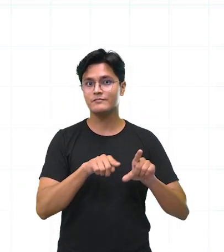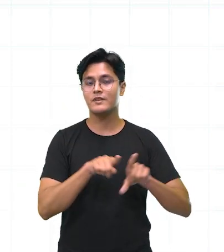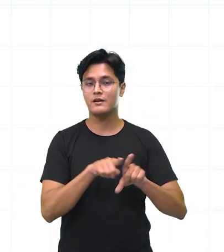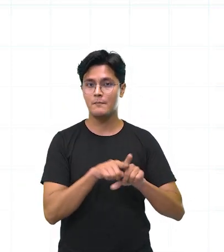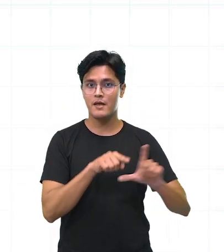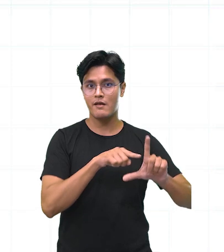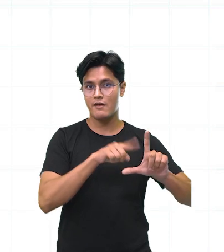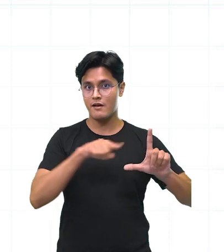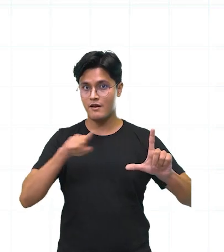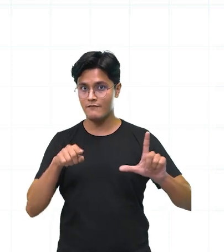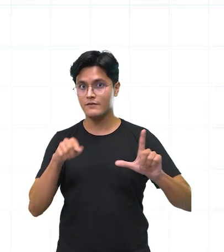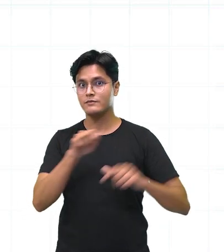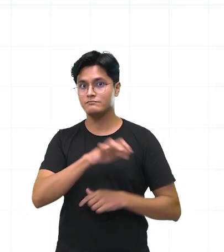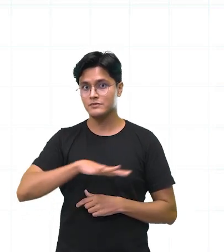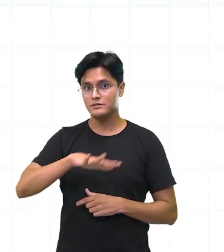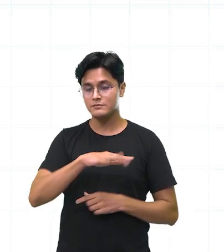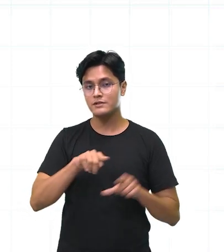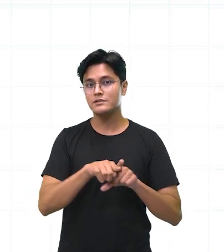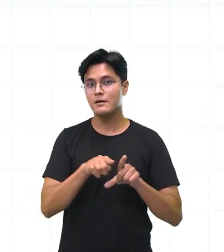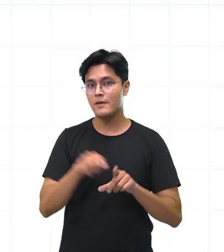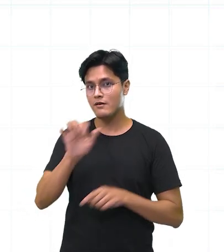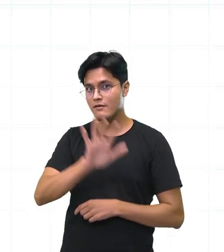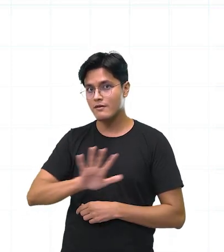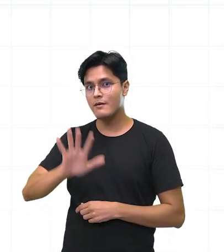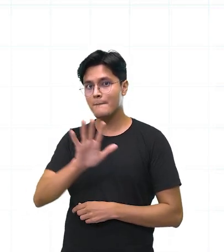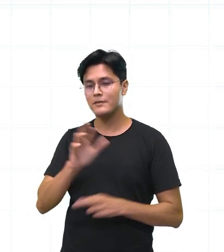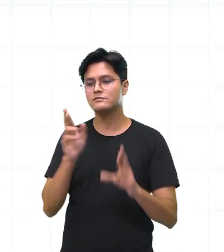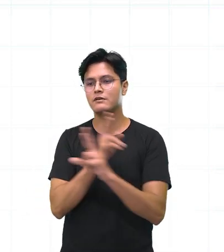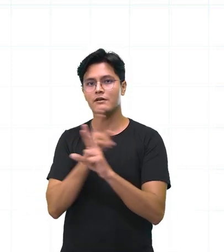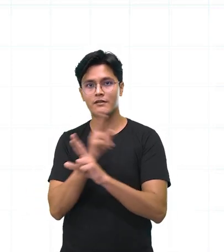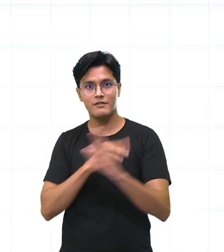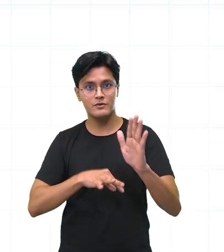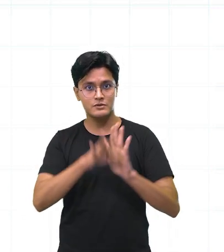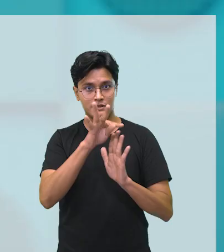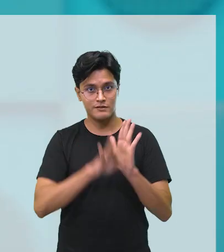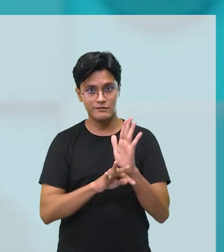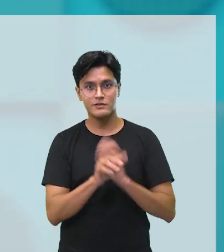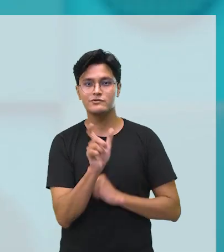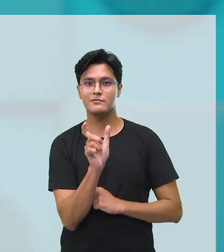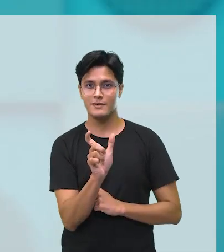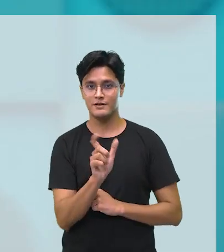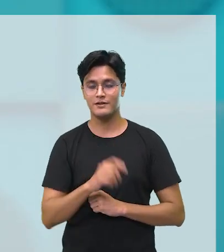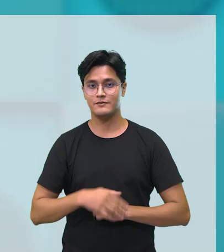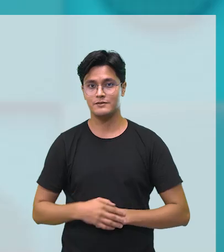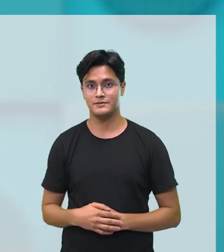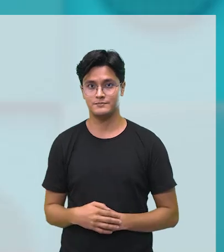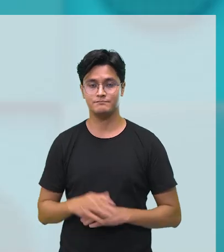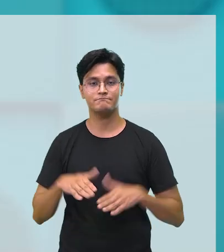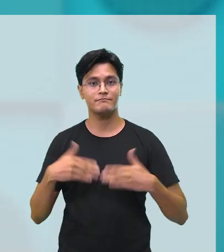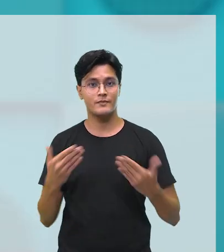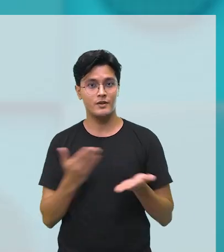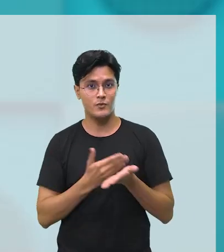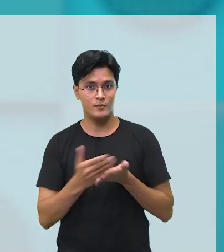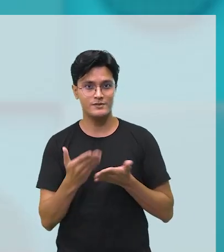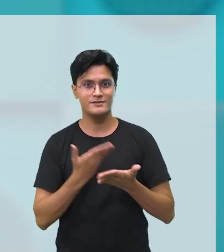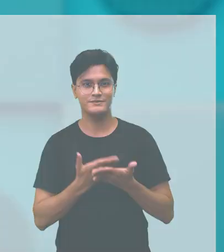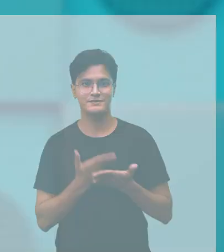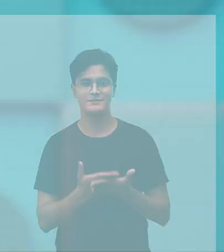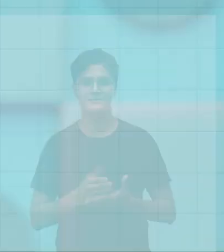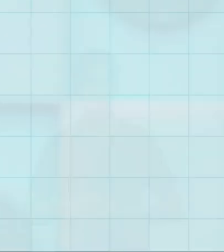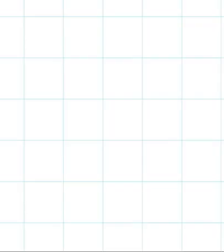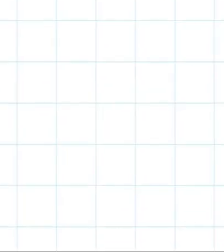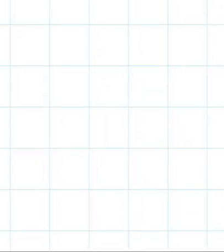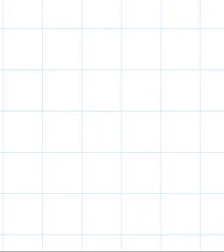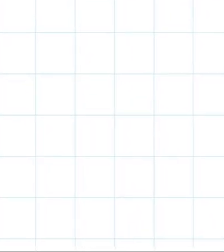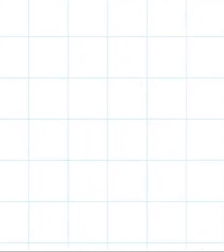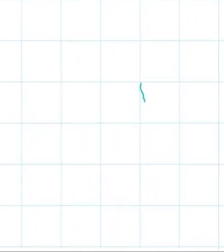gráfico-espaciais, imagens e relação com o texto verbal. Muito bem, então vamos para a nossa aula.